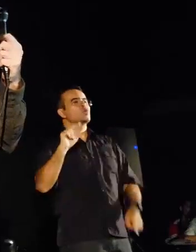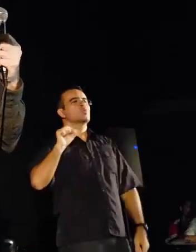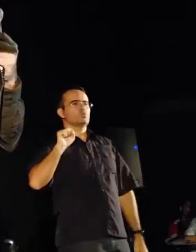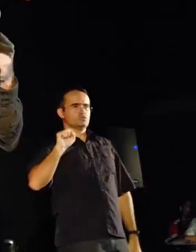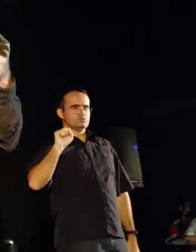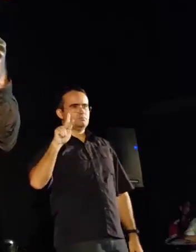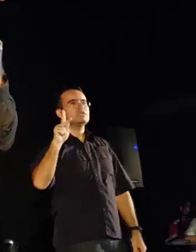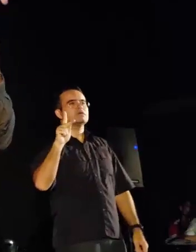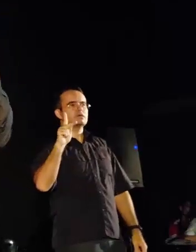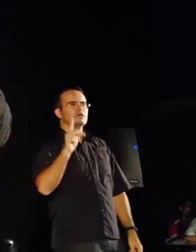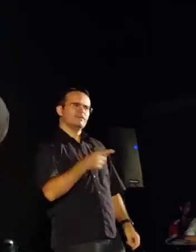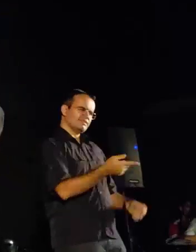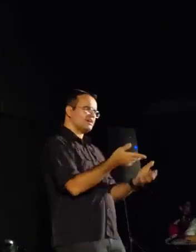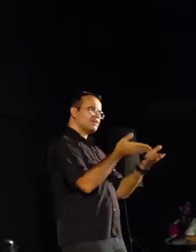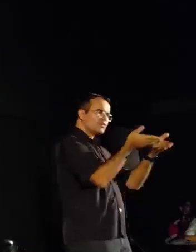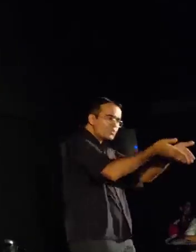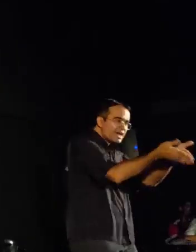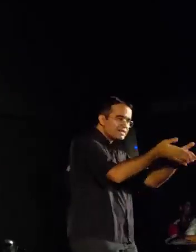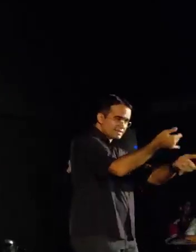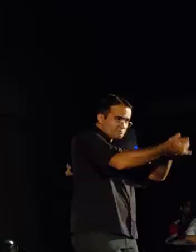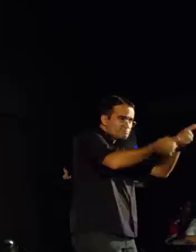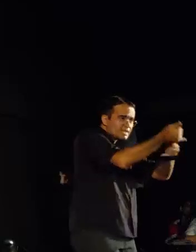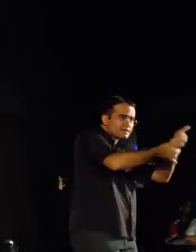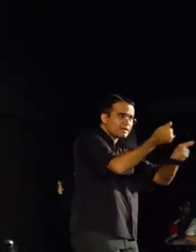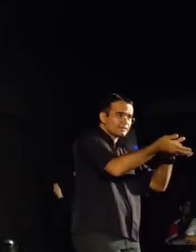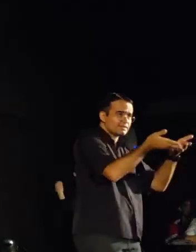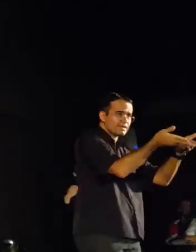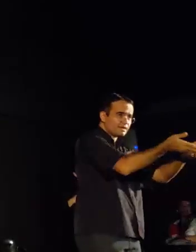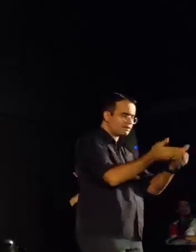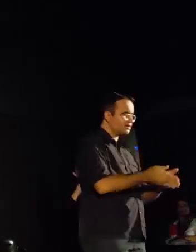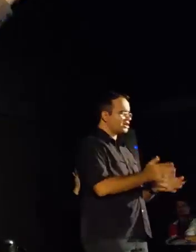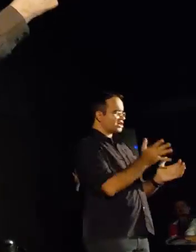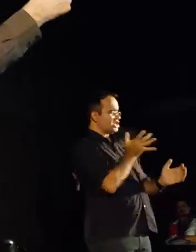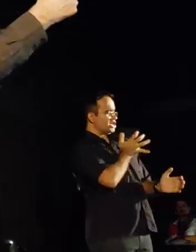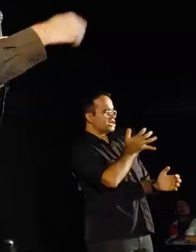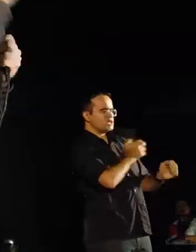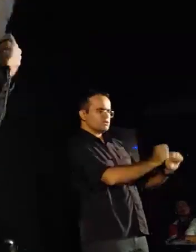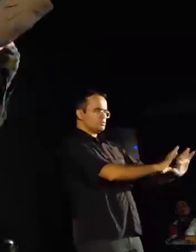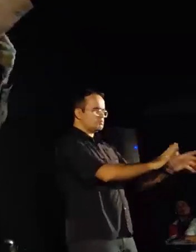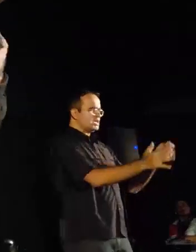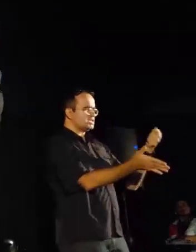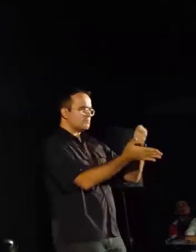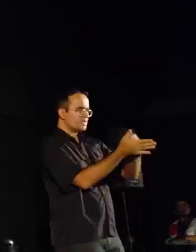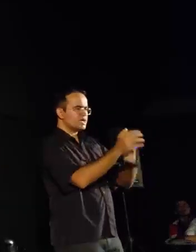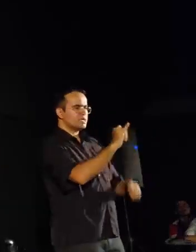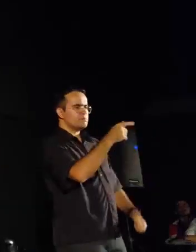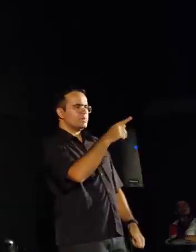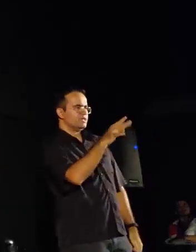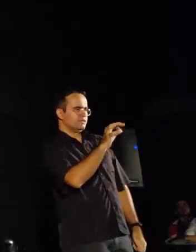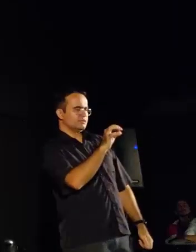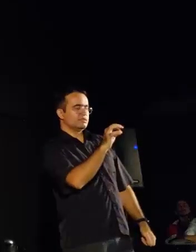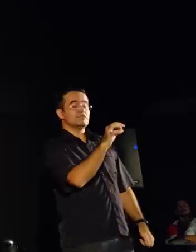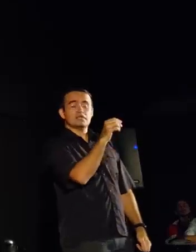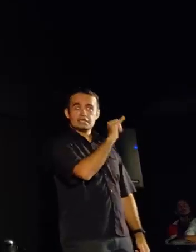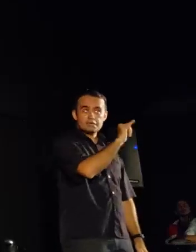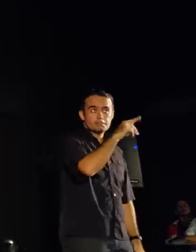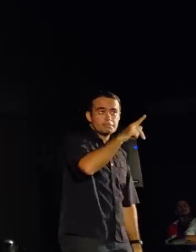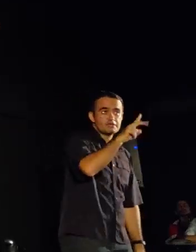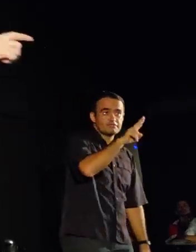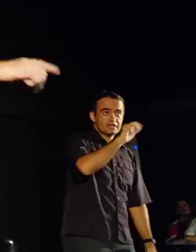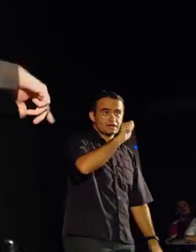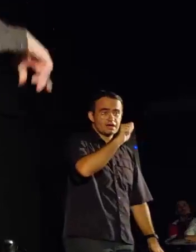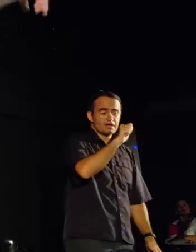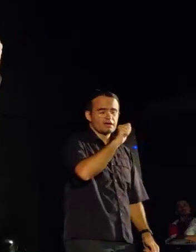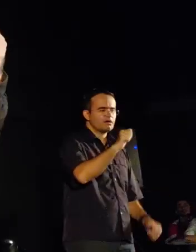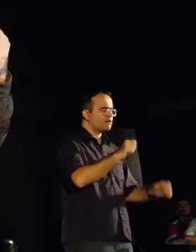porque isso é uma brincadeira, só com essa brincadeira, o Estado brasileiro podia fornecer à sua população mais uma Universidade de São Paulo. A gente